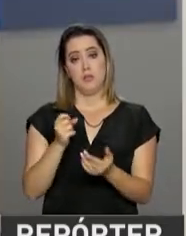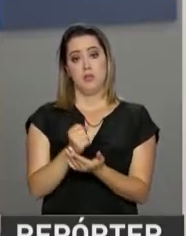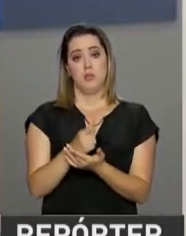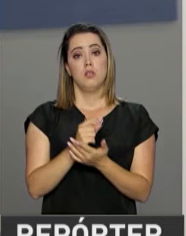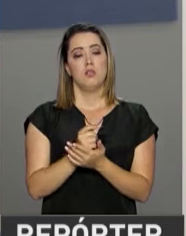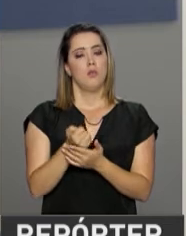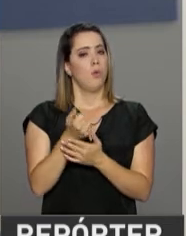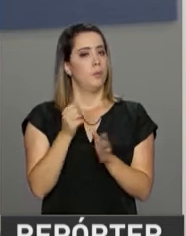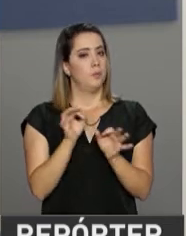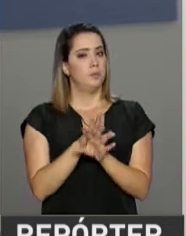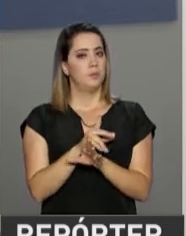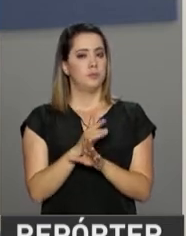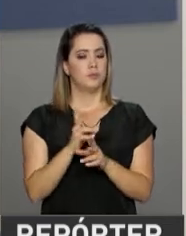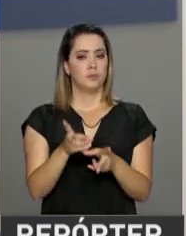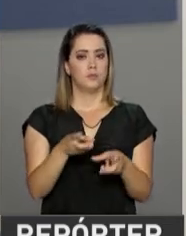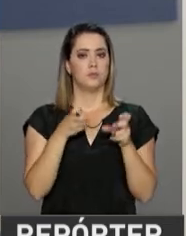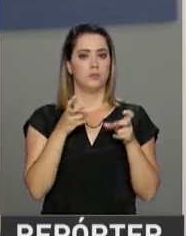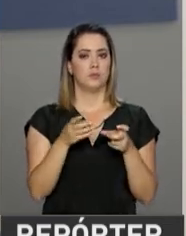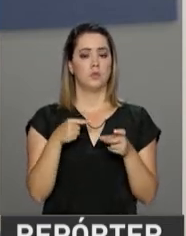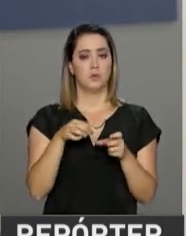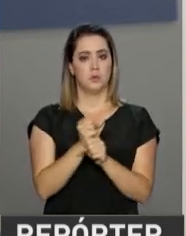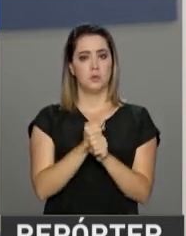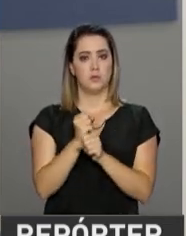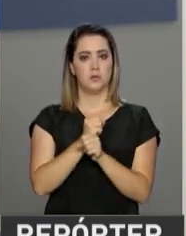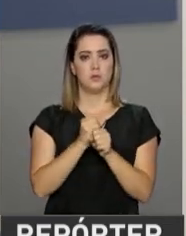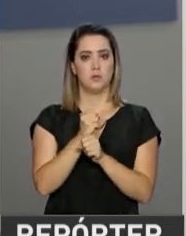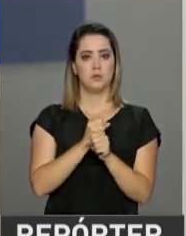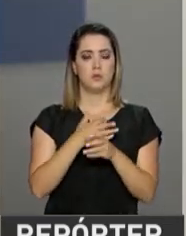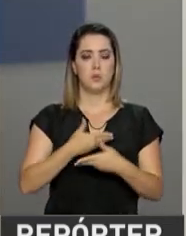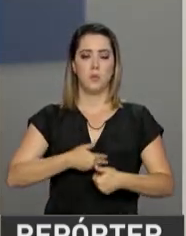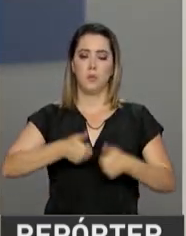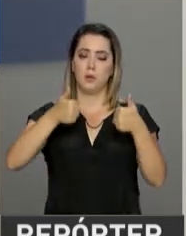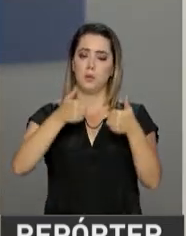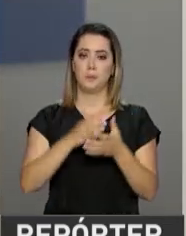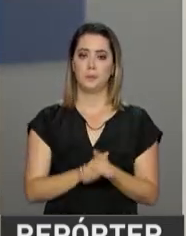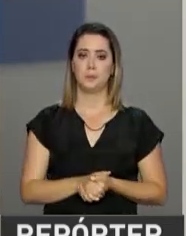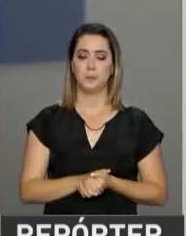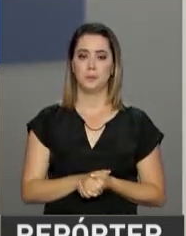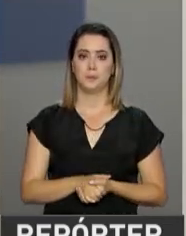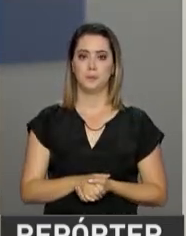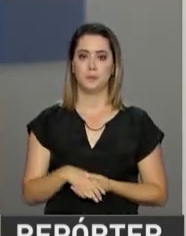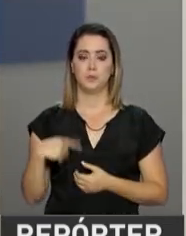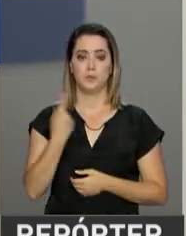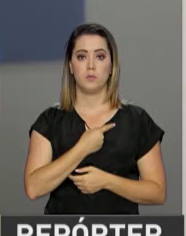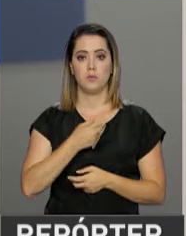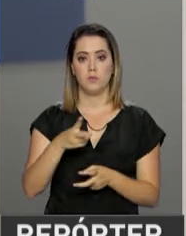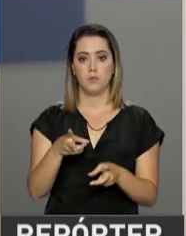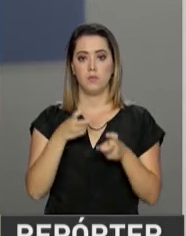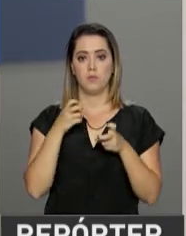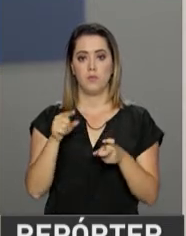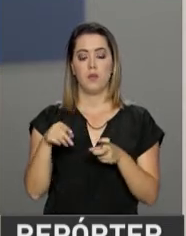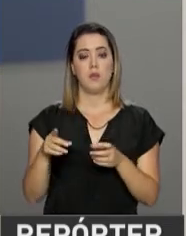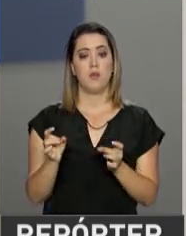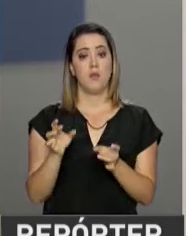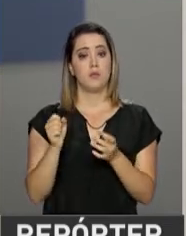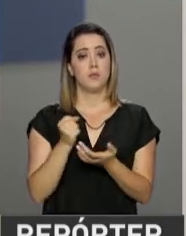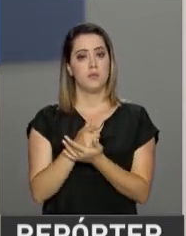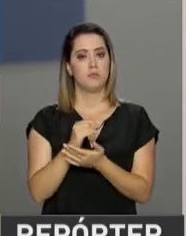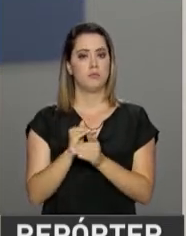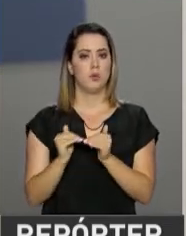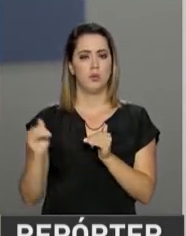é de que o setor deve fechar o ano no azul estima que o varejo este ano deva crescer